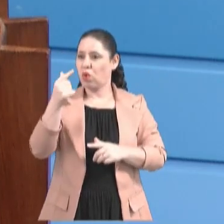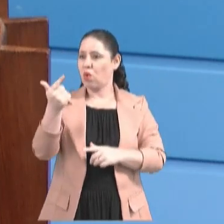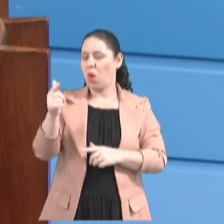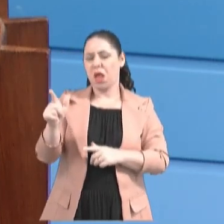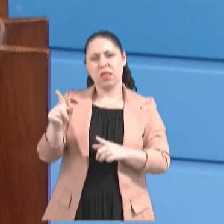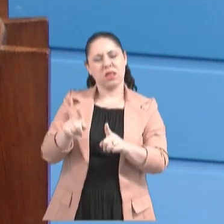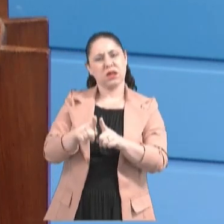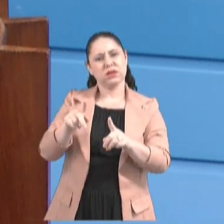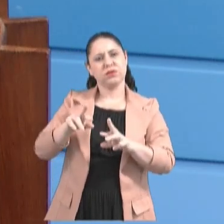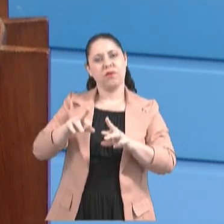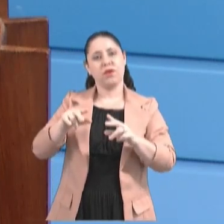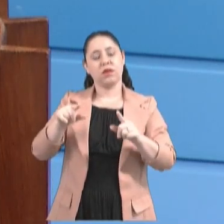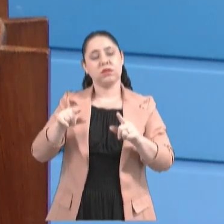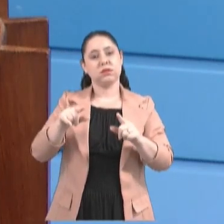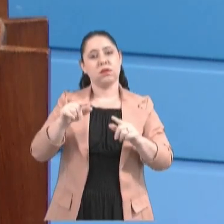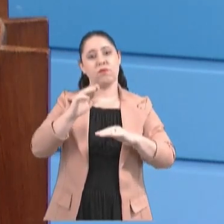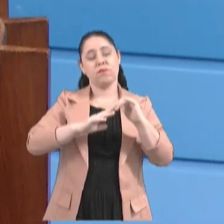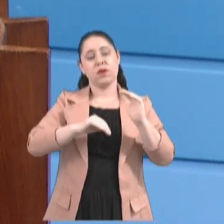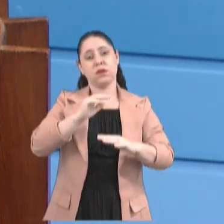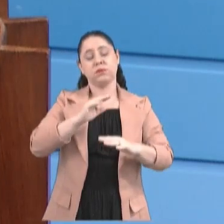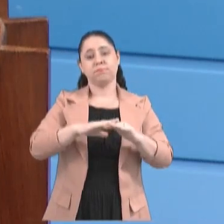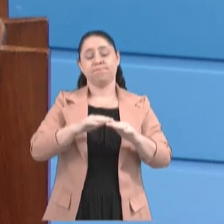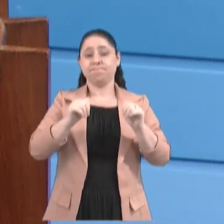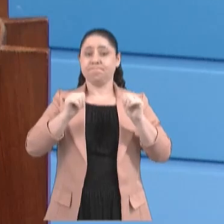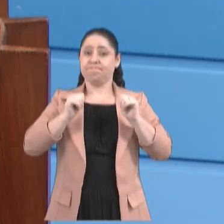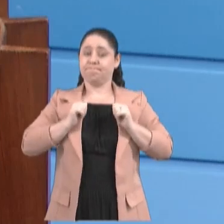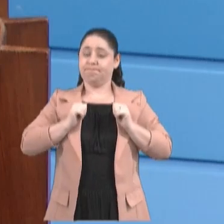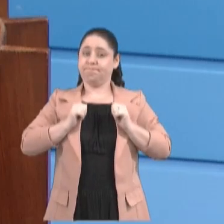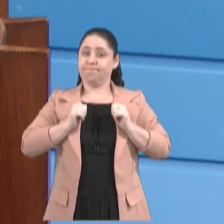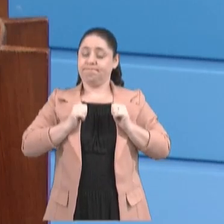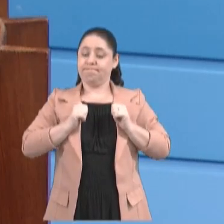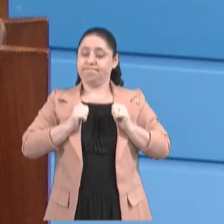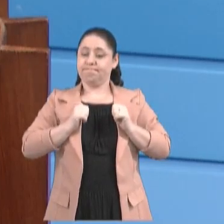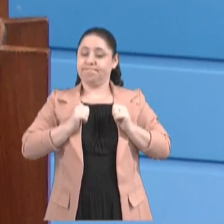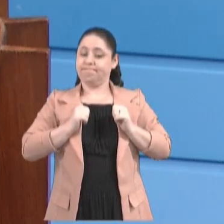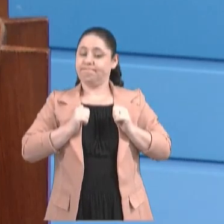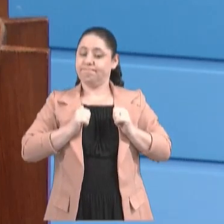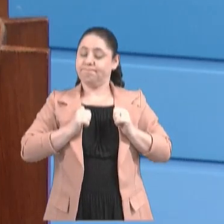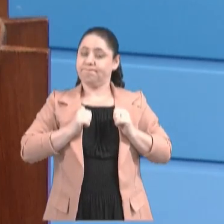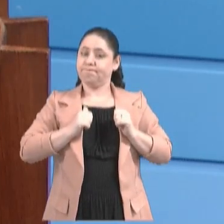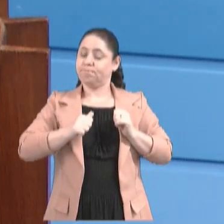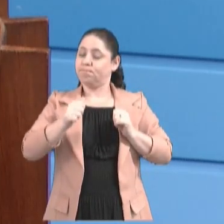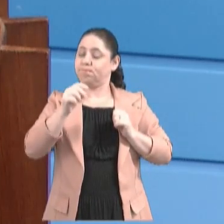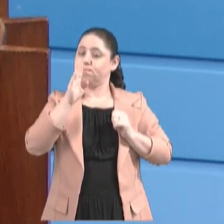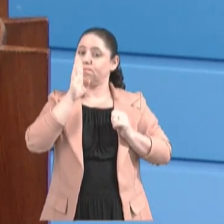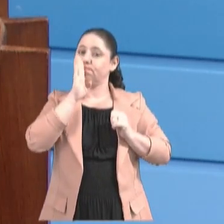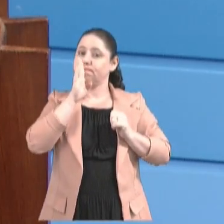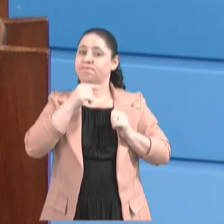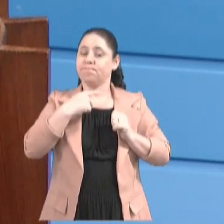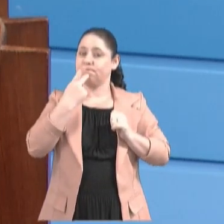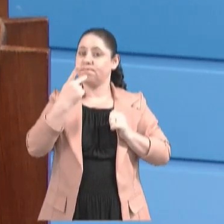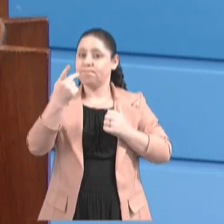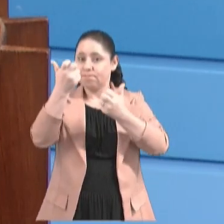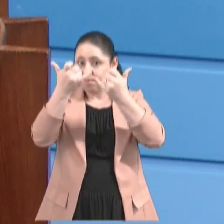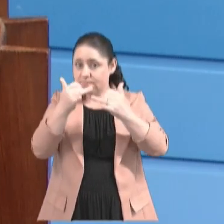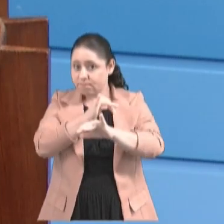que se omite e recusa a prestar informações, deputado Paulo Duarte,